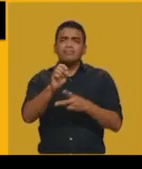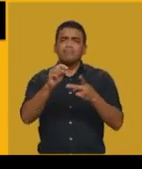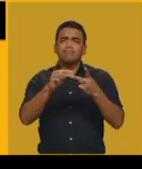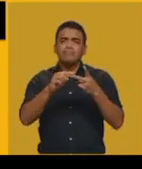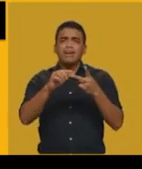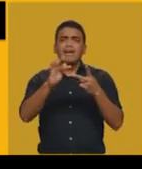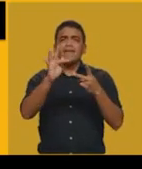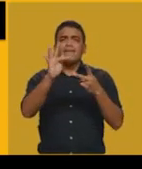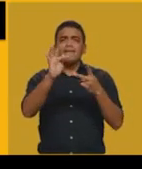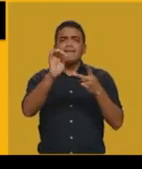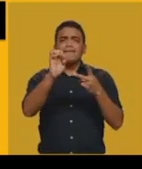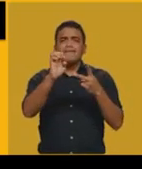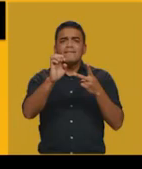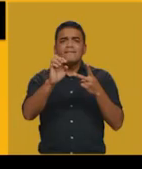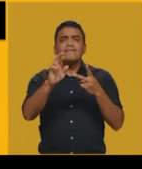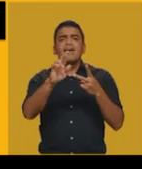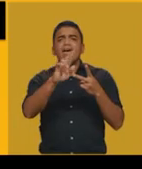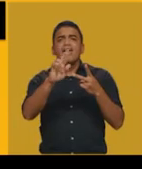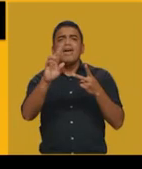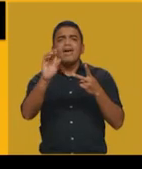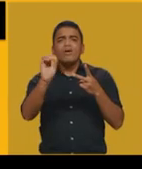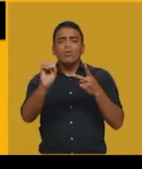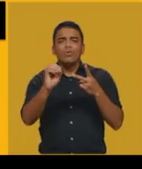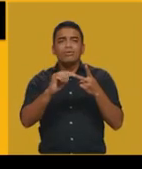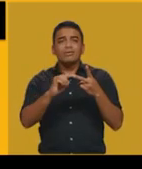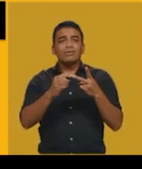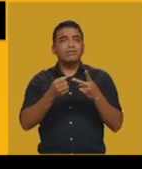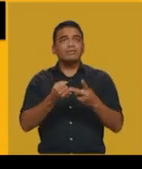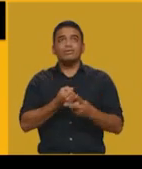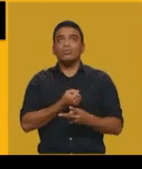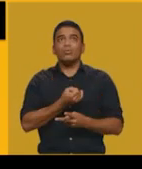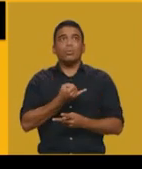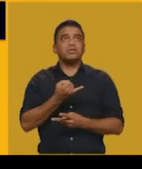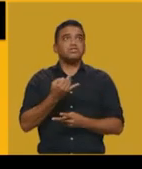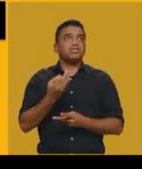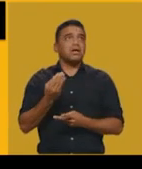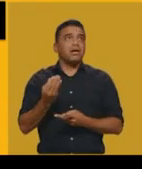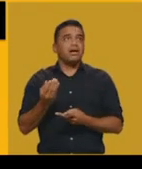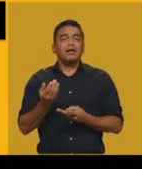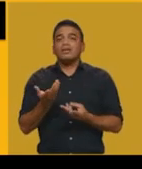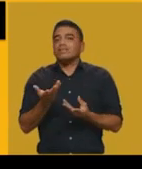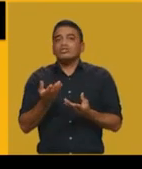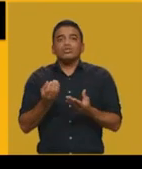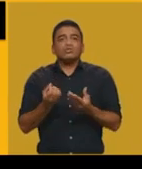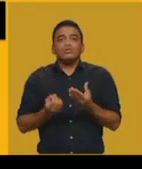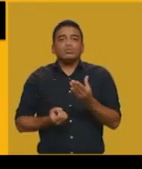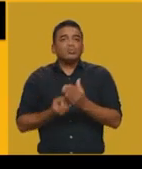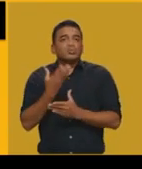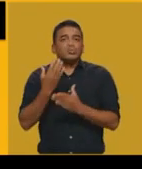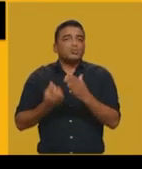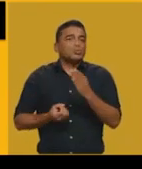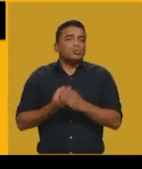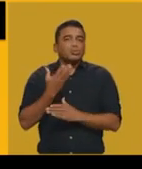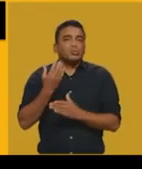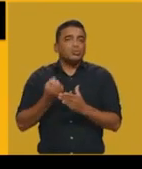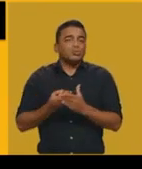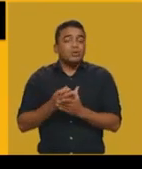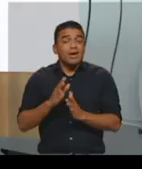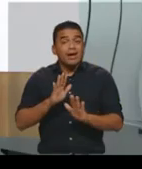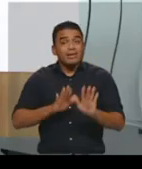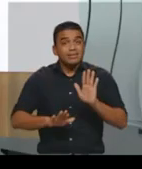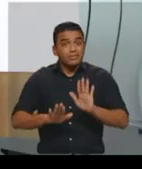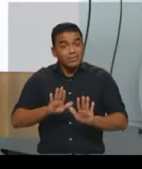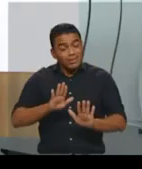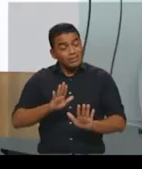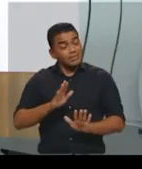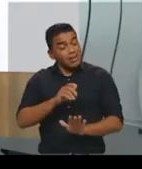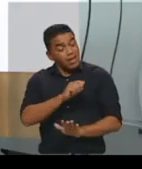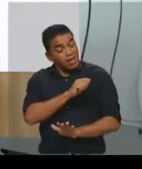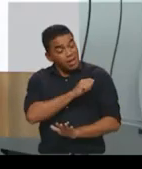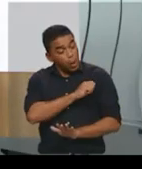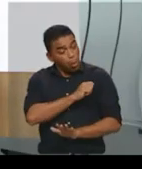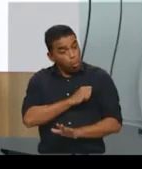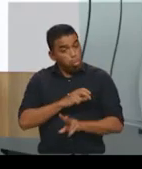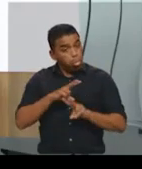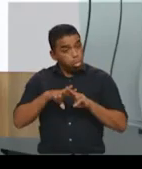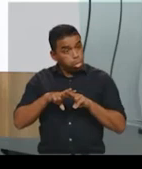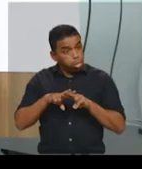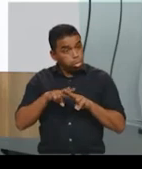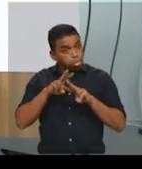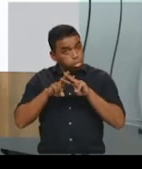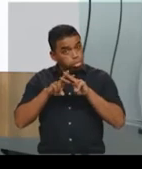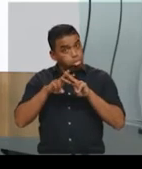não existe uma regra para a formação de quantidade de produtos. Às vezes, os alunos ficam presos nisso. Se eu tenho